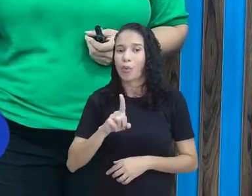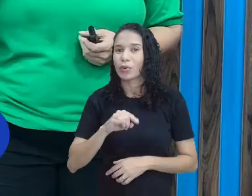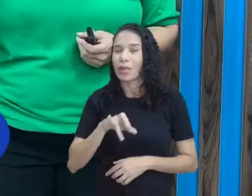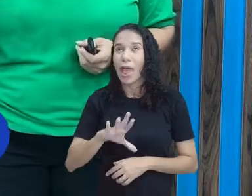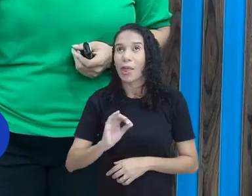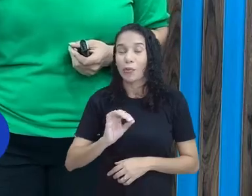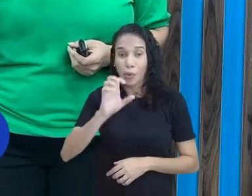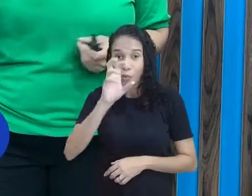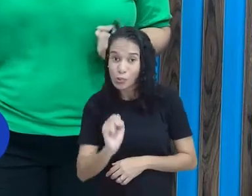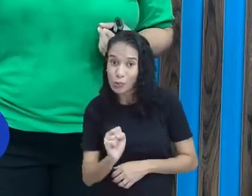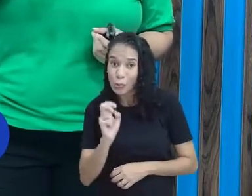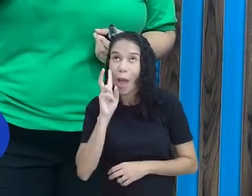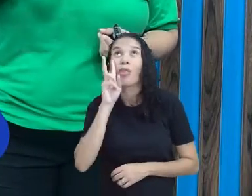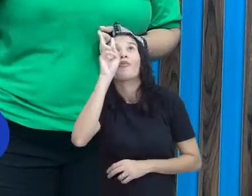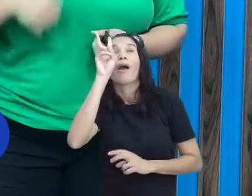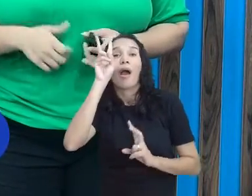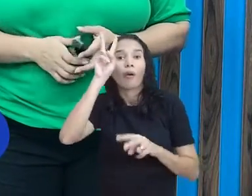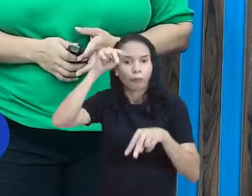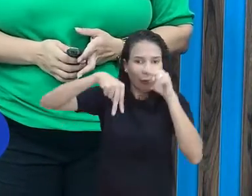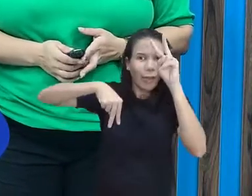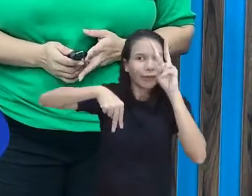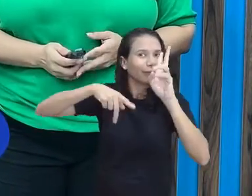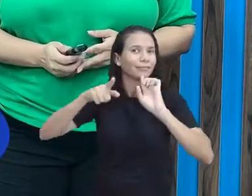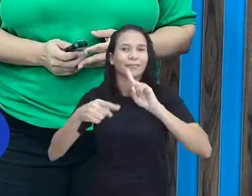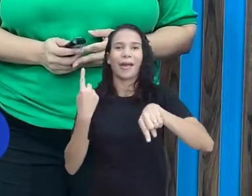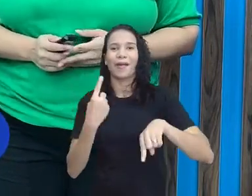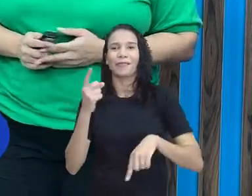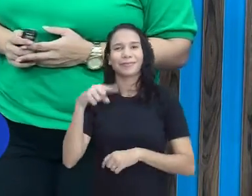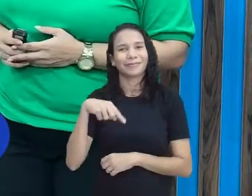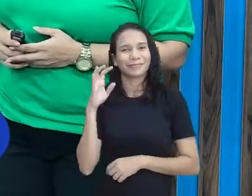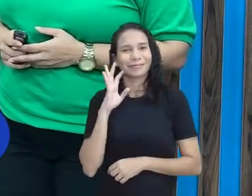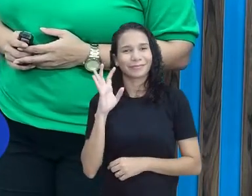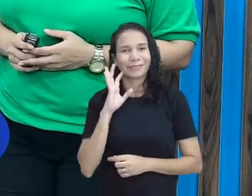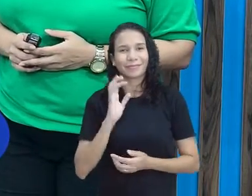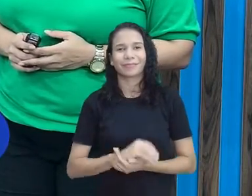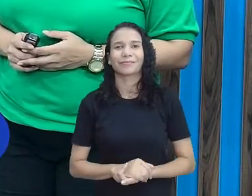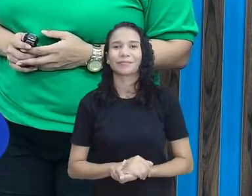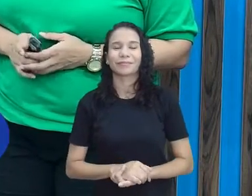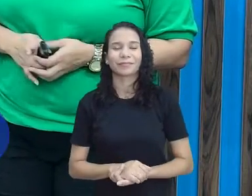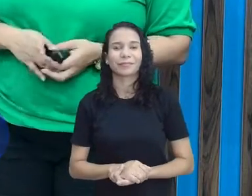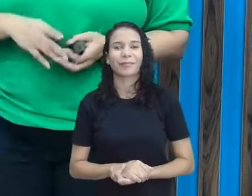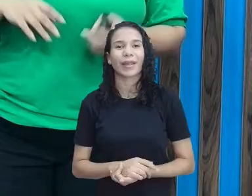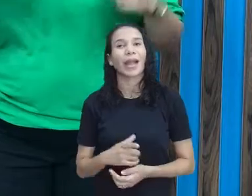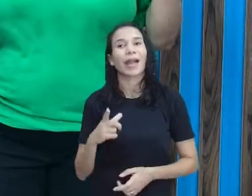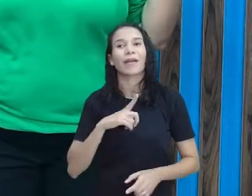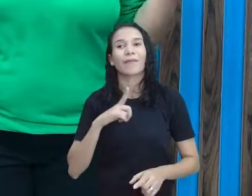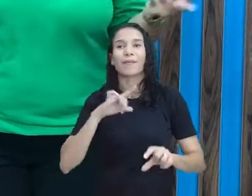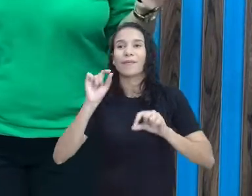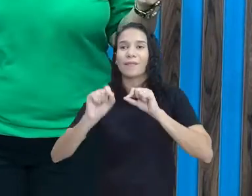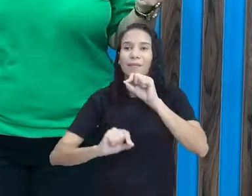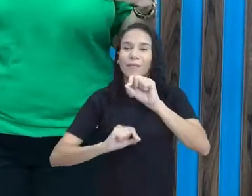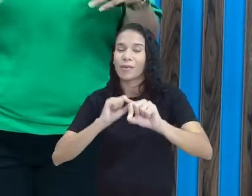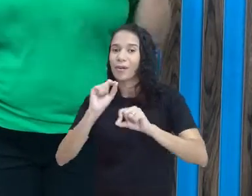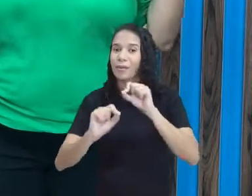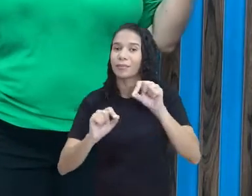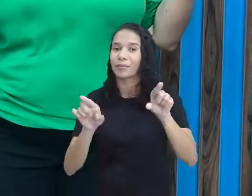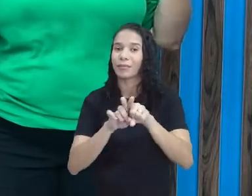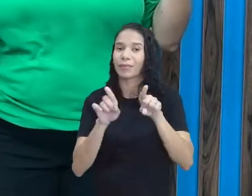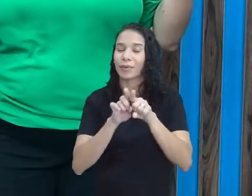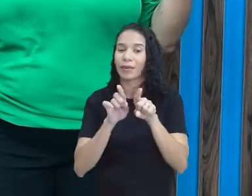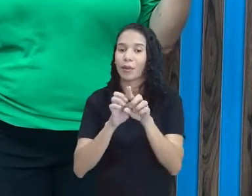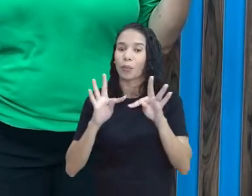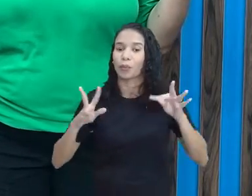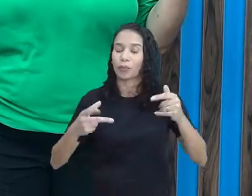sul, a gente não vai ver a ursa maior e a ursa menor. Olha que coisa, né? Interessante. E aí, para ir e